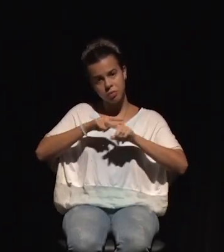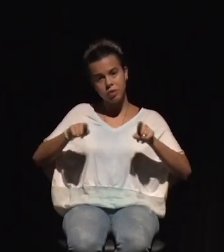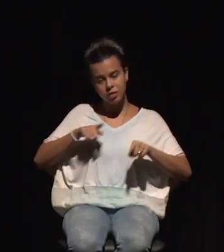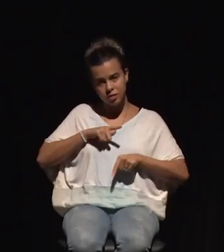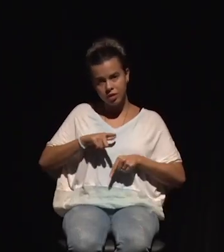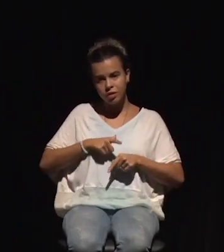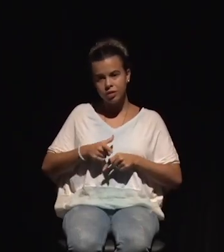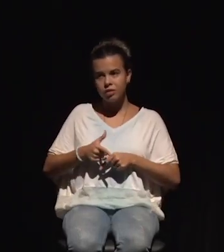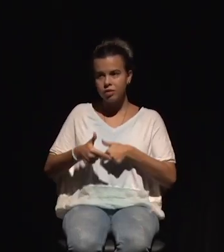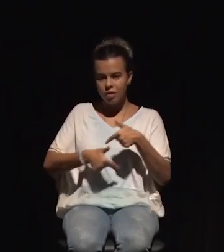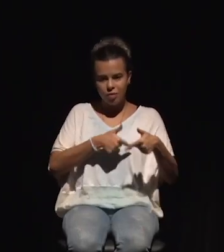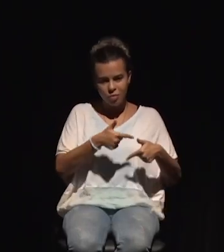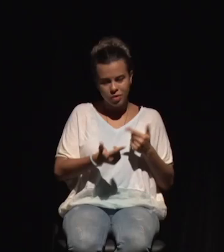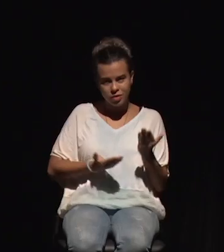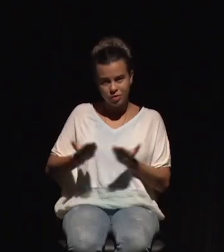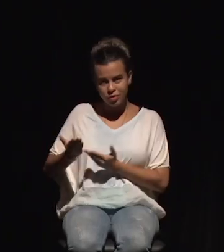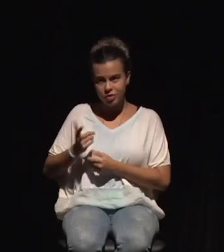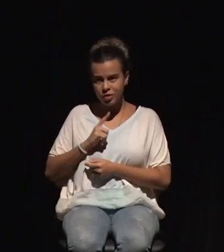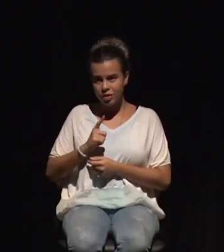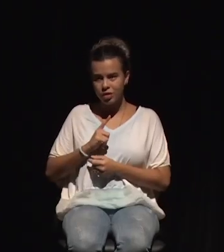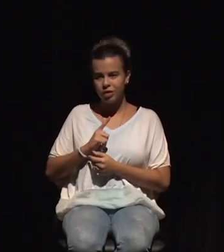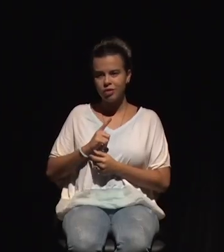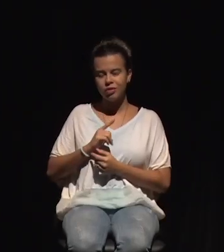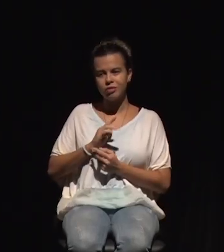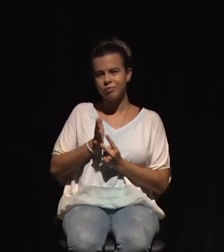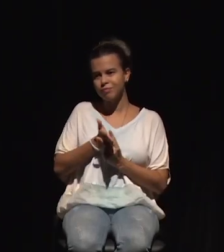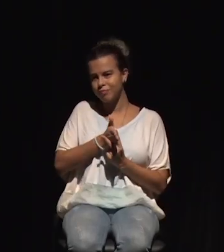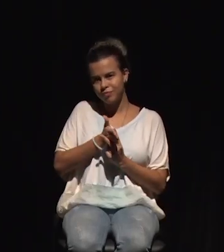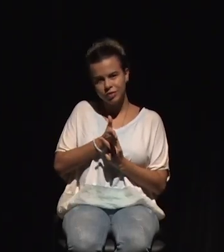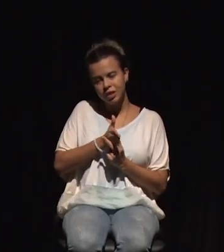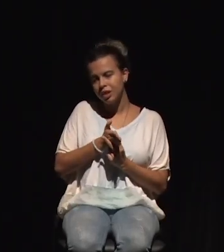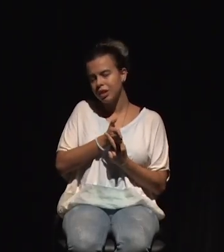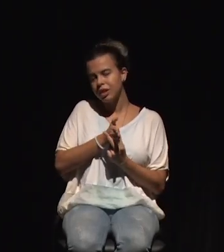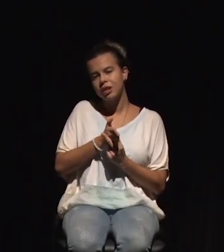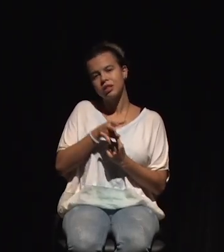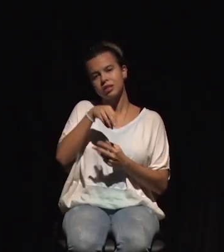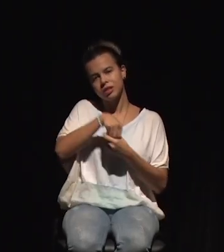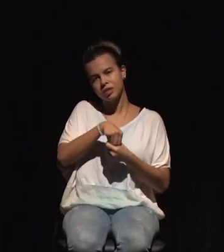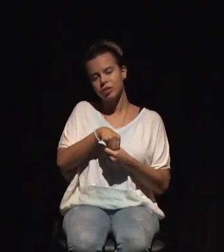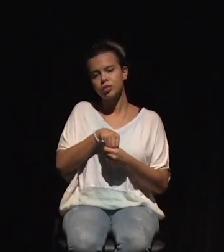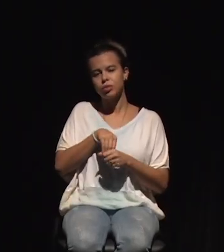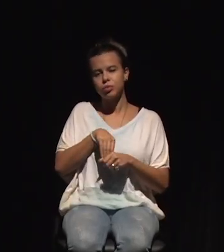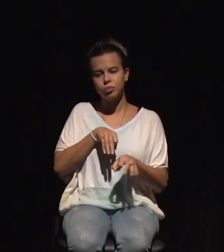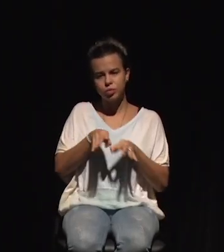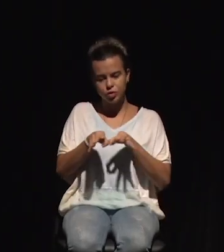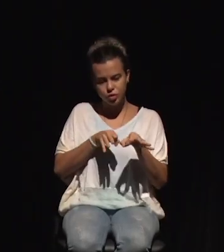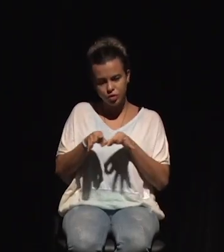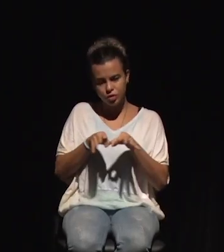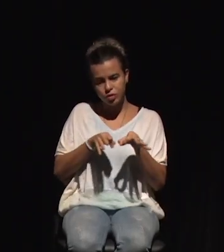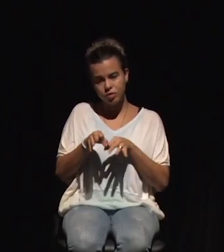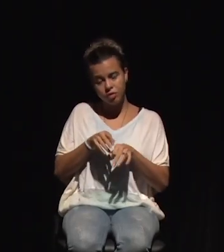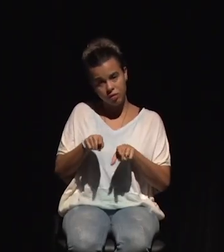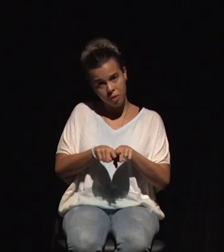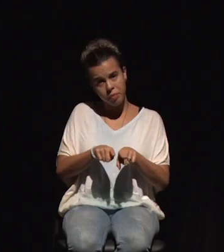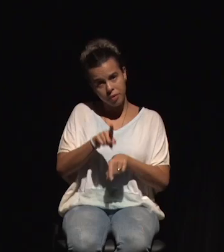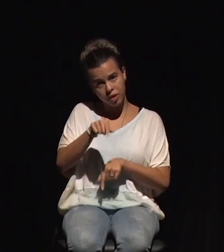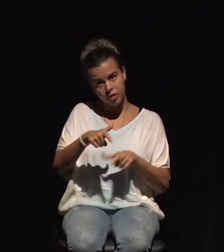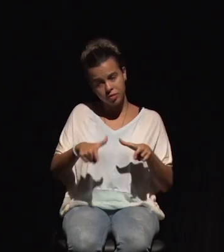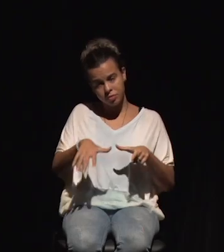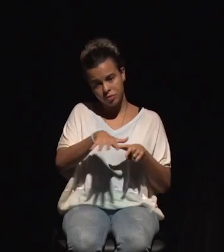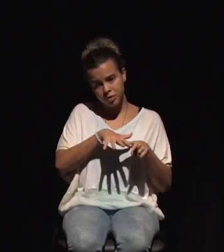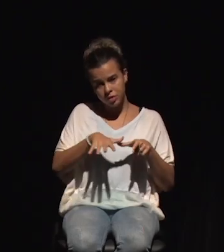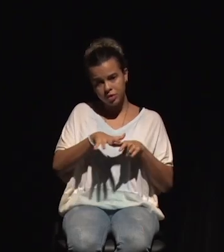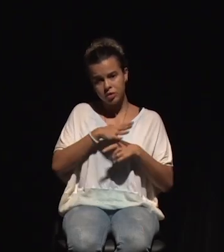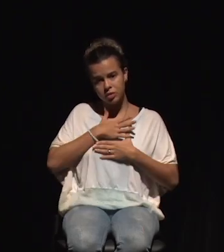aí já começa assim todas as ambigüidades que permeiam o projeto ele também é um espaço de